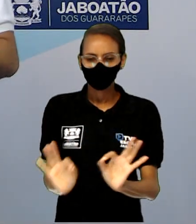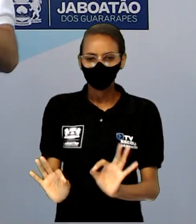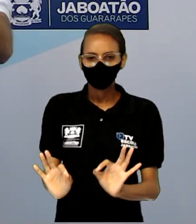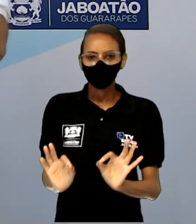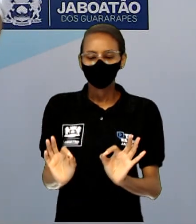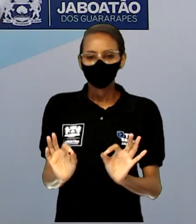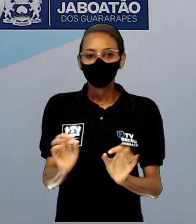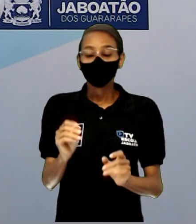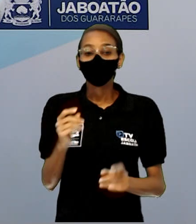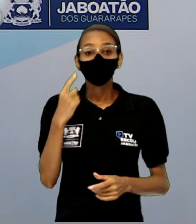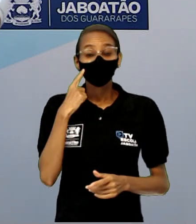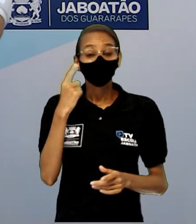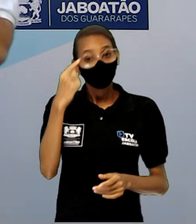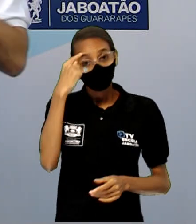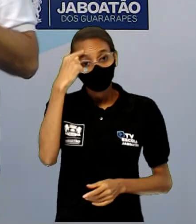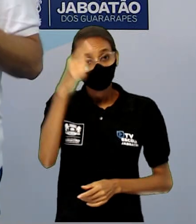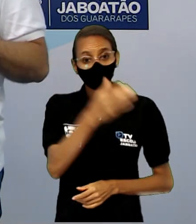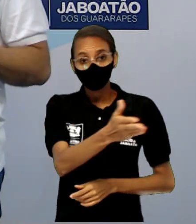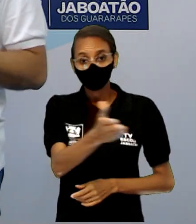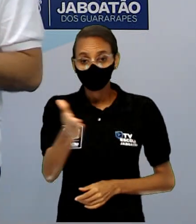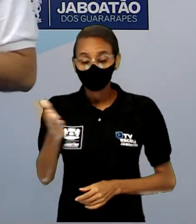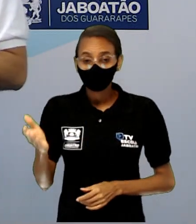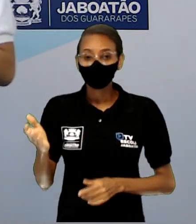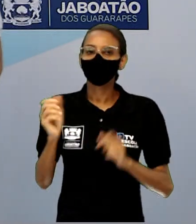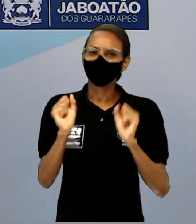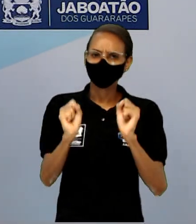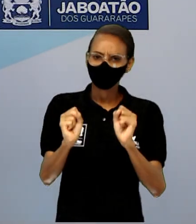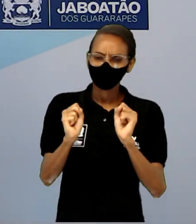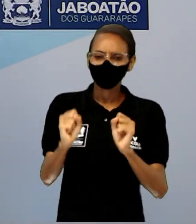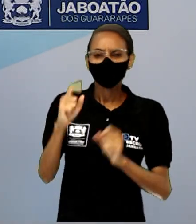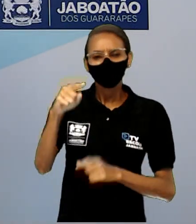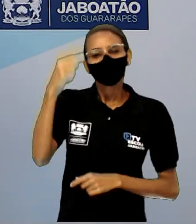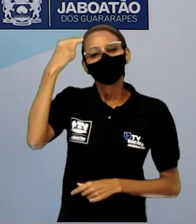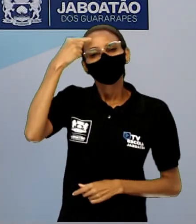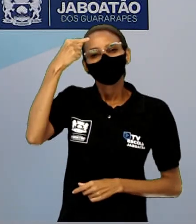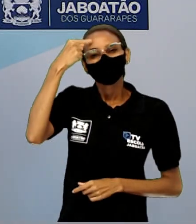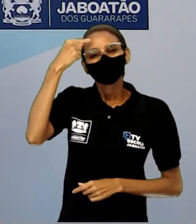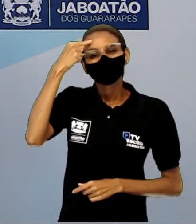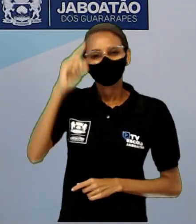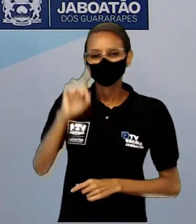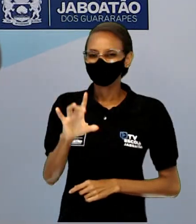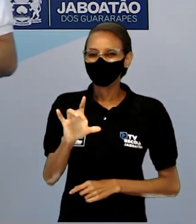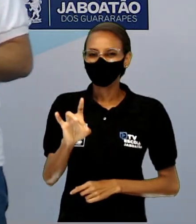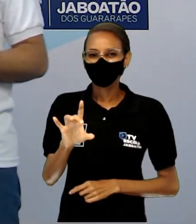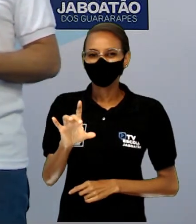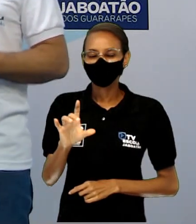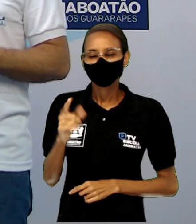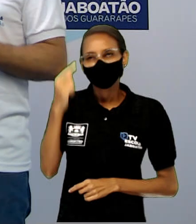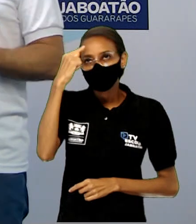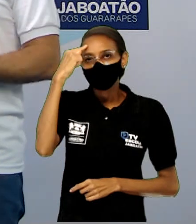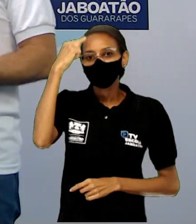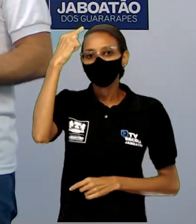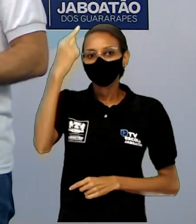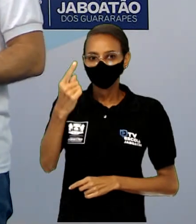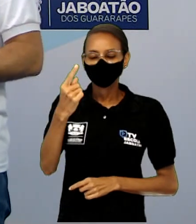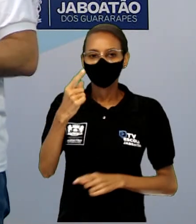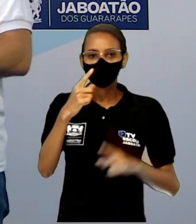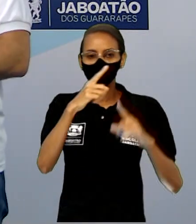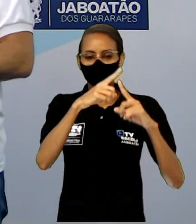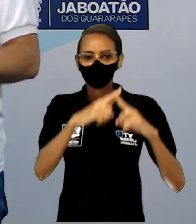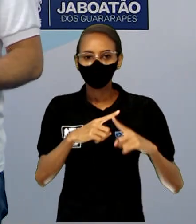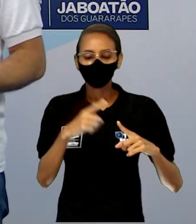número 30, devido a gente estar trabalhando com área, tá certo? E área, eu não vou trabalhar com número negativo. Então, nesse caso,